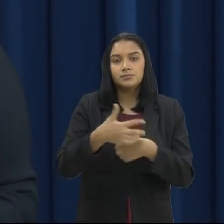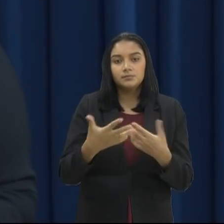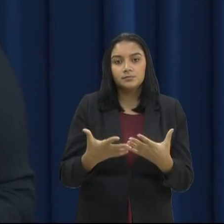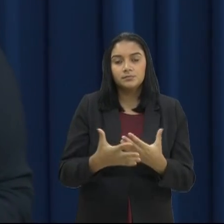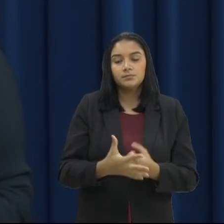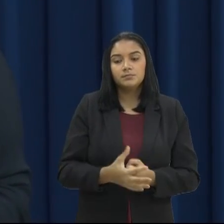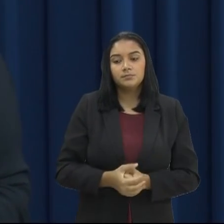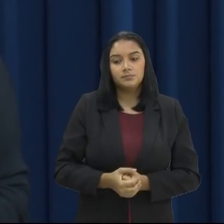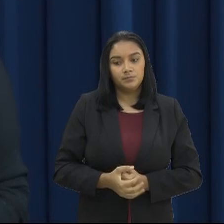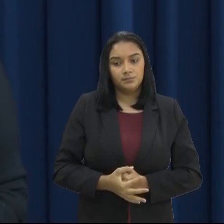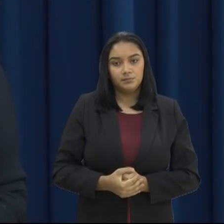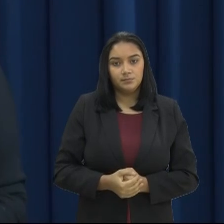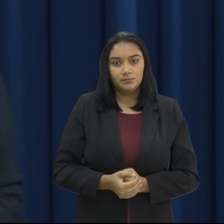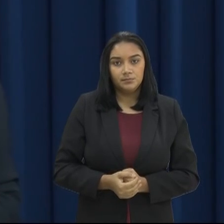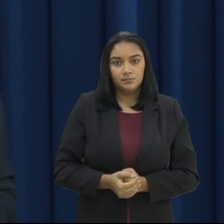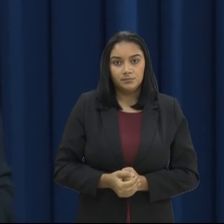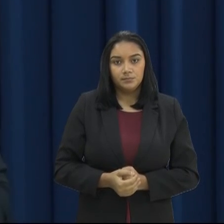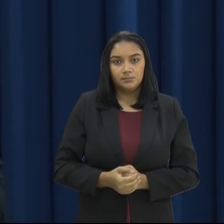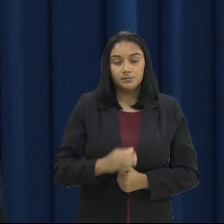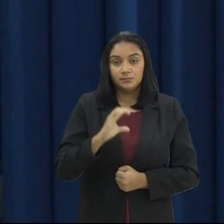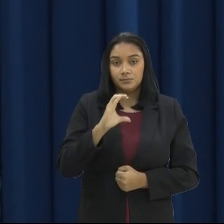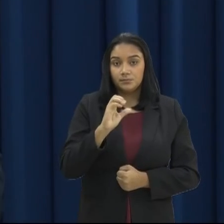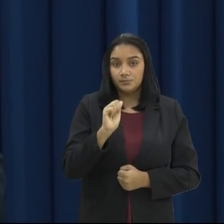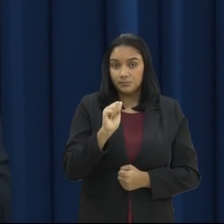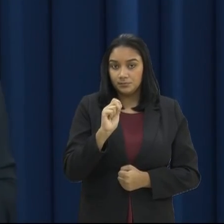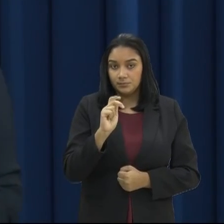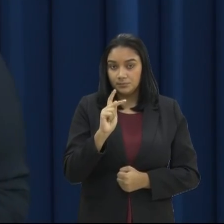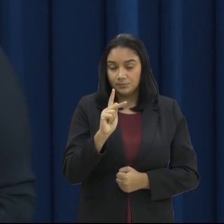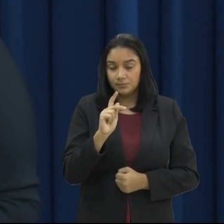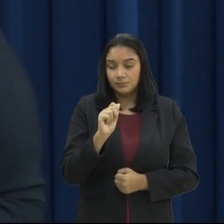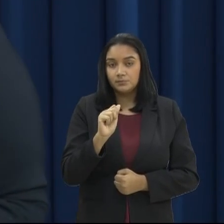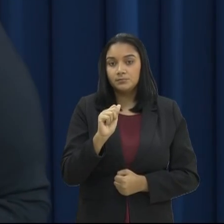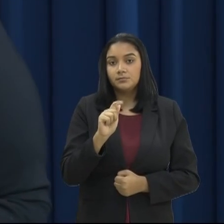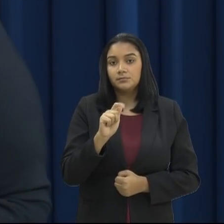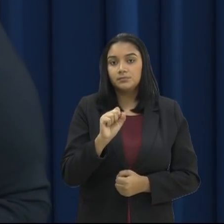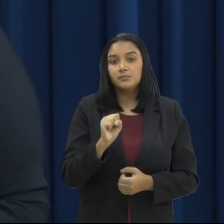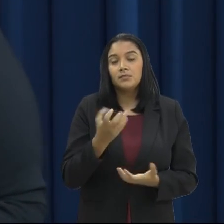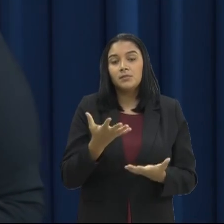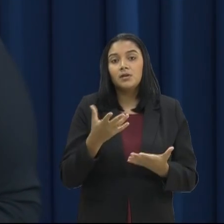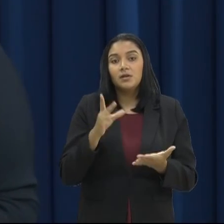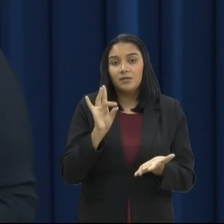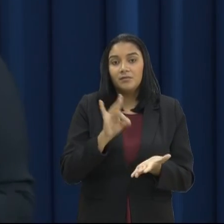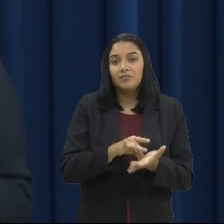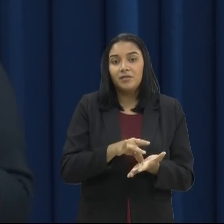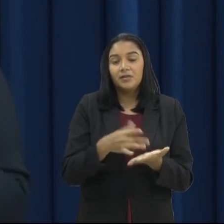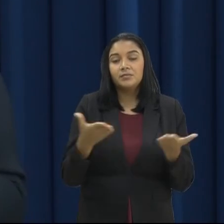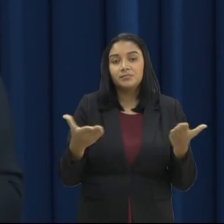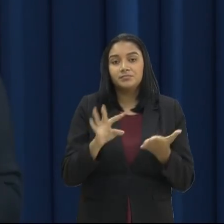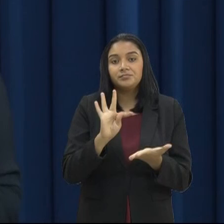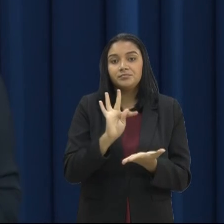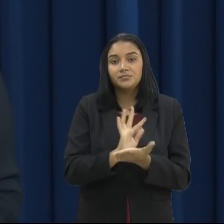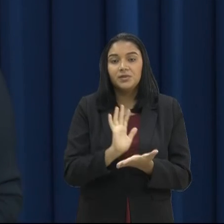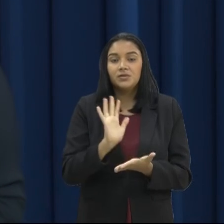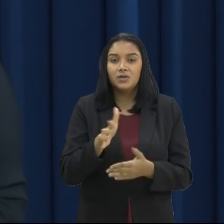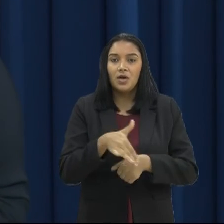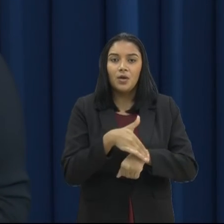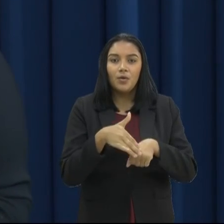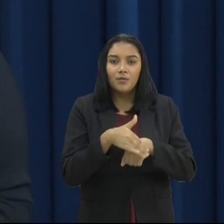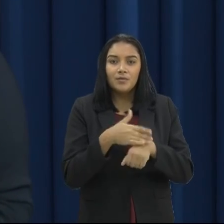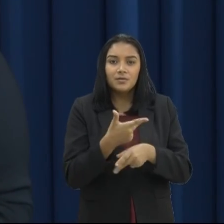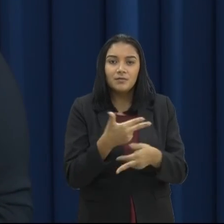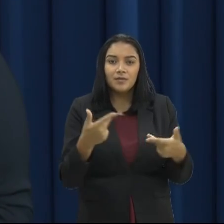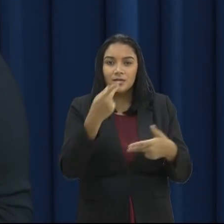vontade. Chagas, essa é uma realidade hoje em Teresina. Tenho conversado com diversas pessoas da